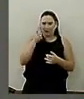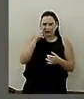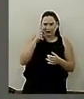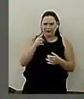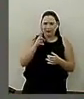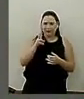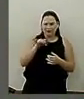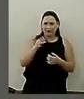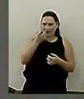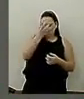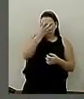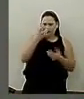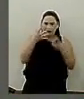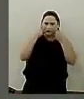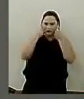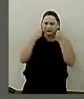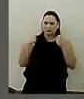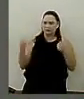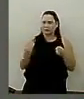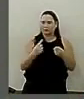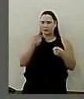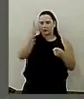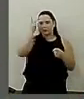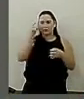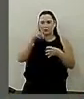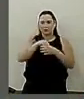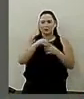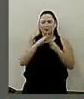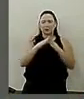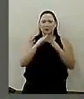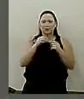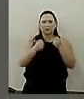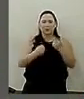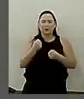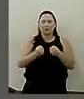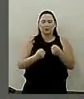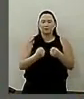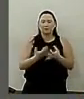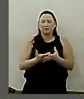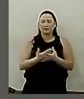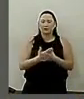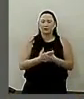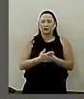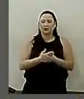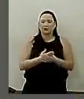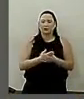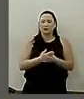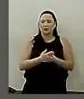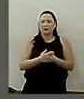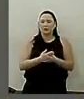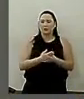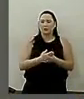ele me passar vergonha aqui na frente dos irmãos que estão me acompanhando, quer ver a marcha não engatar e